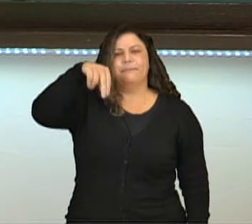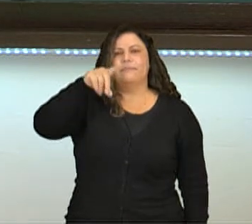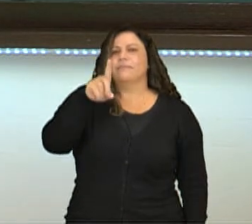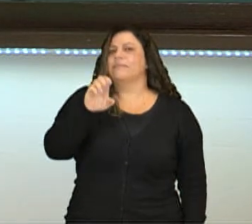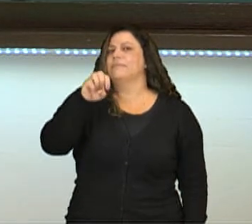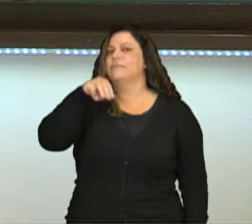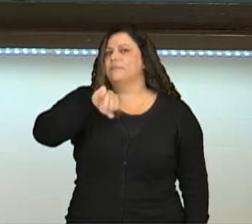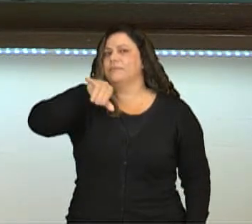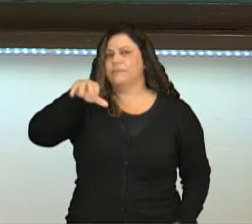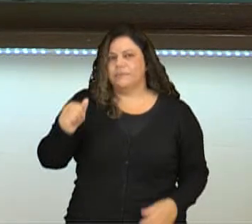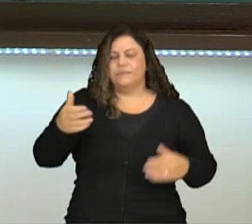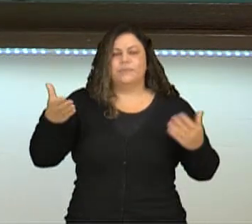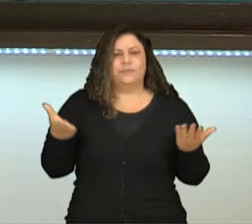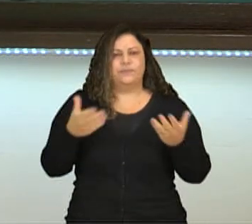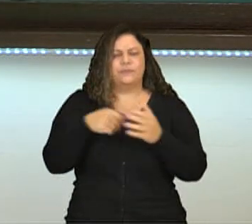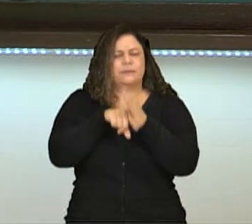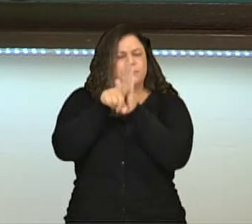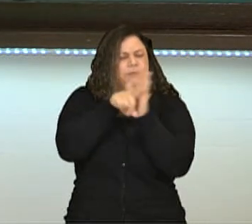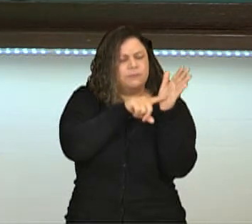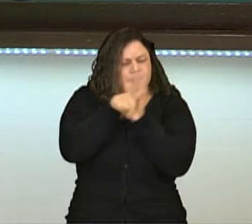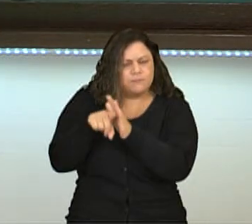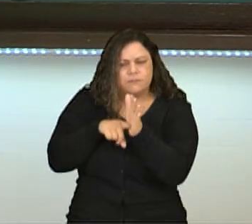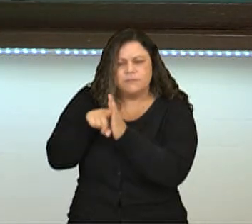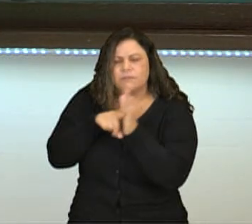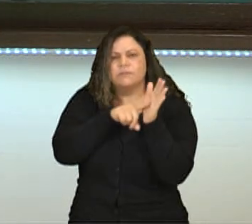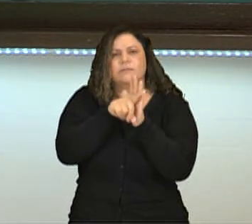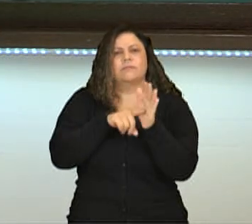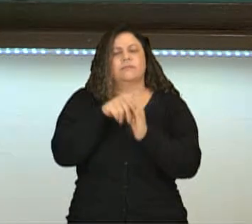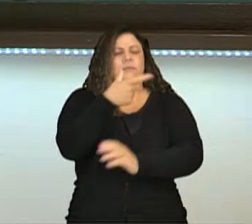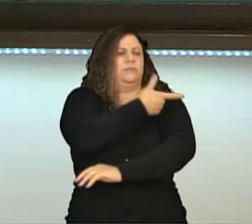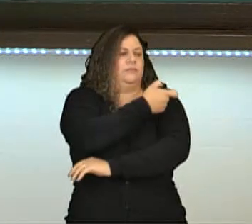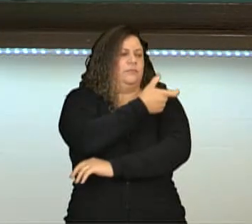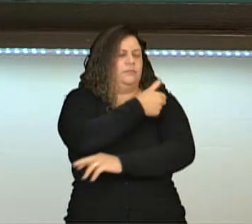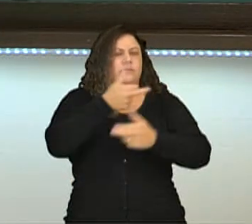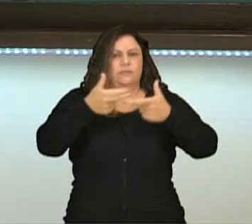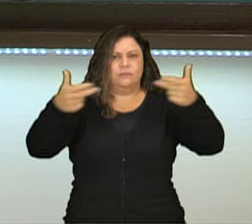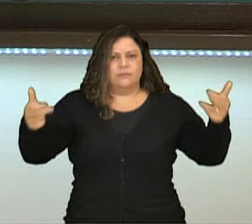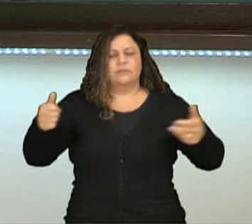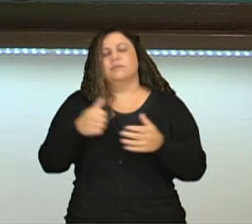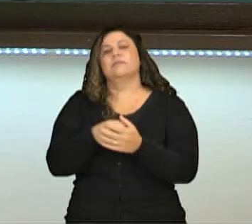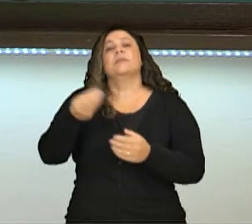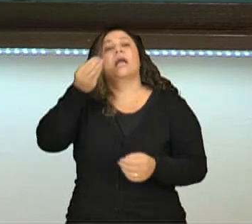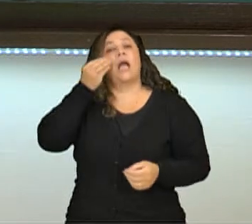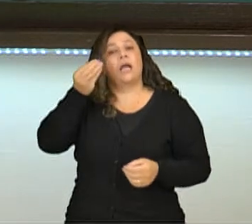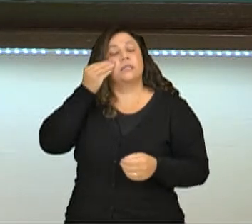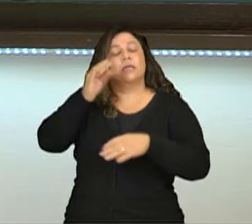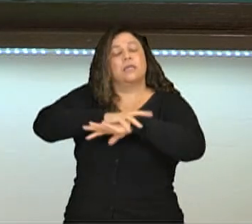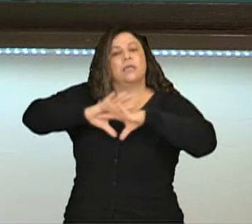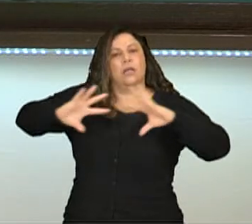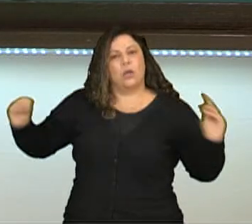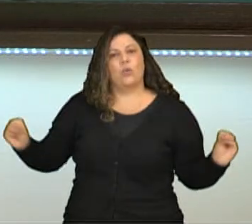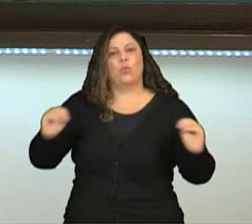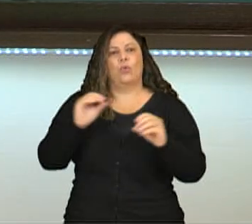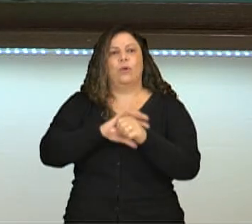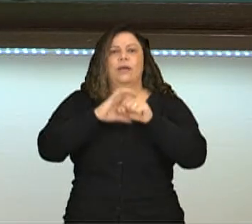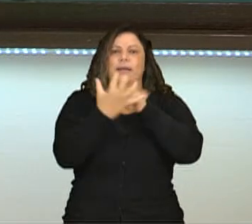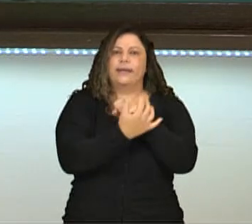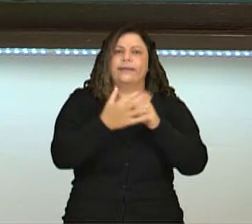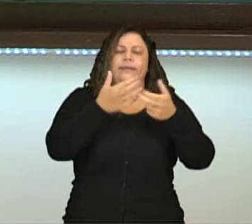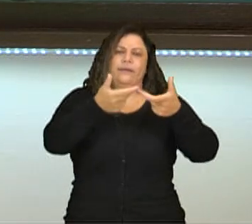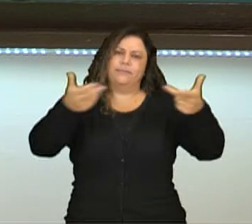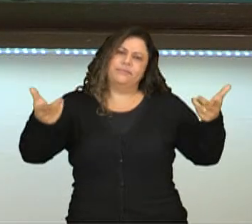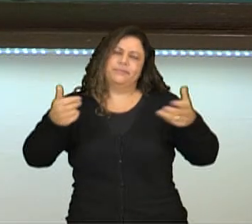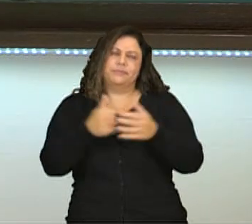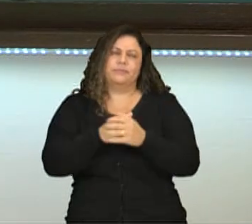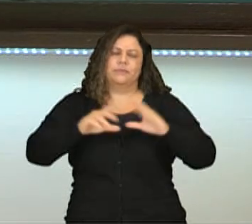se debruçando, pesquisando para encontrar mais vacinas, né? Para tentar curar a Covid ou resolver essa questão